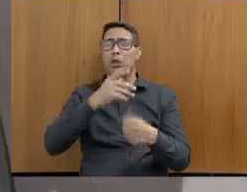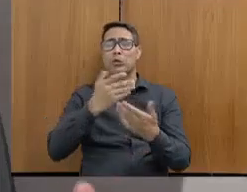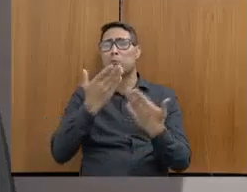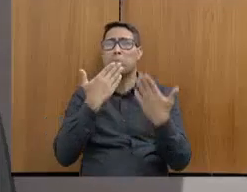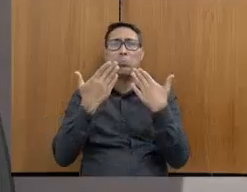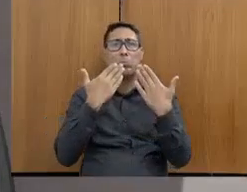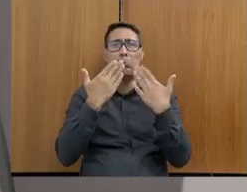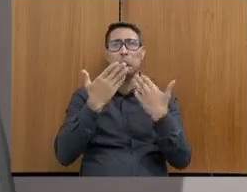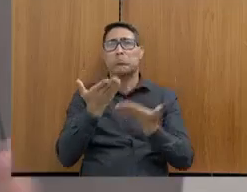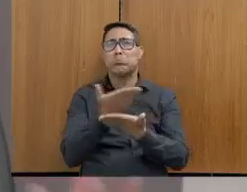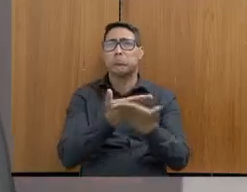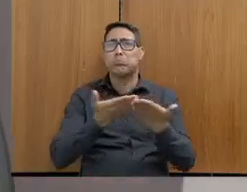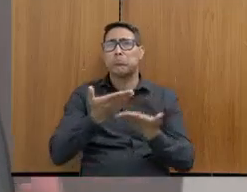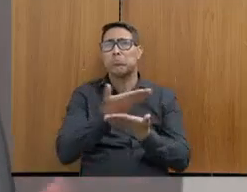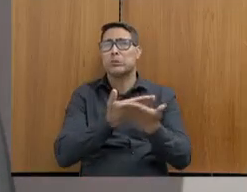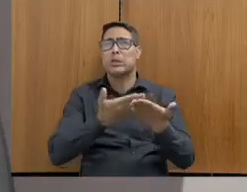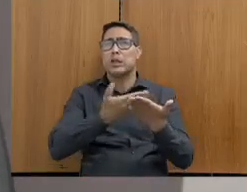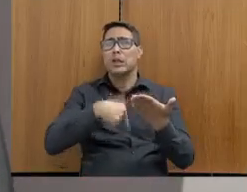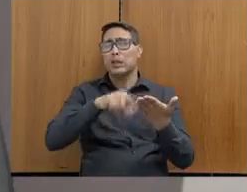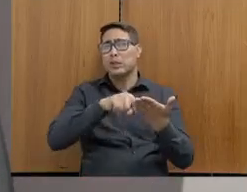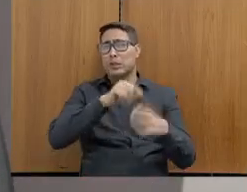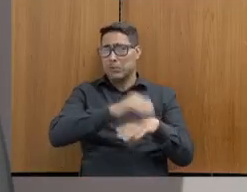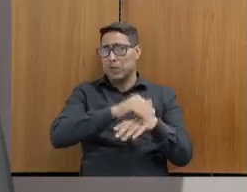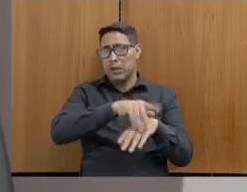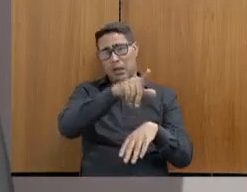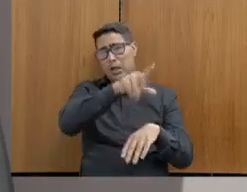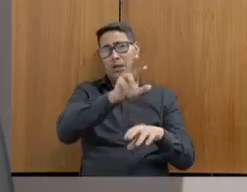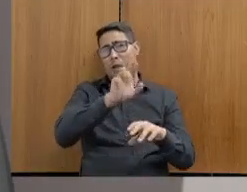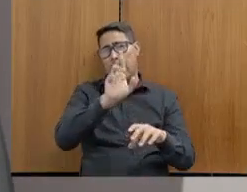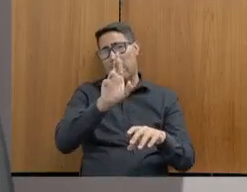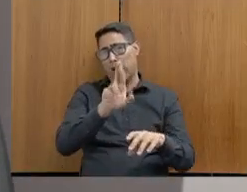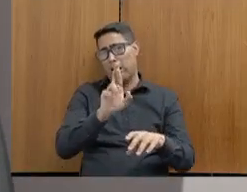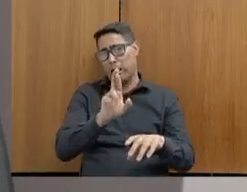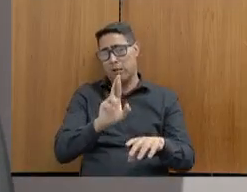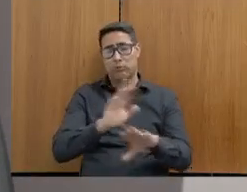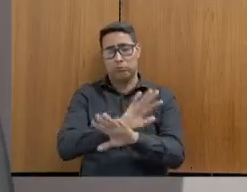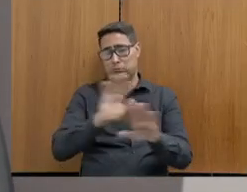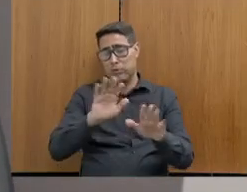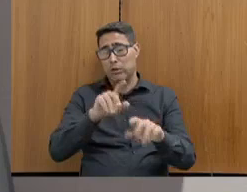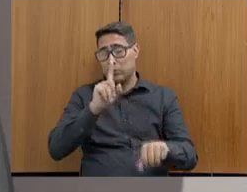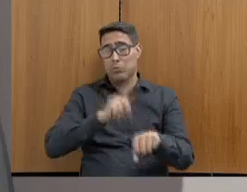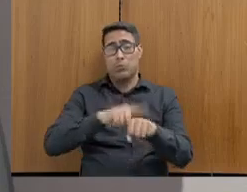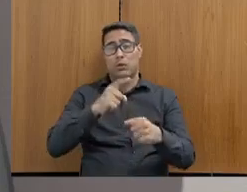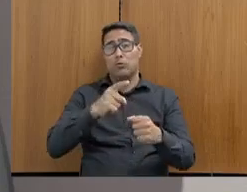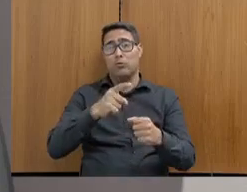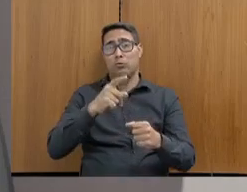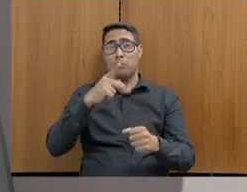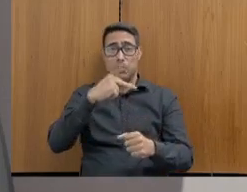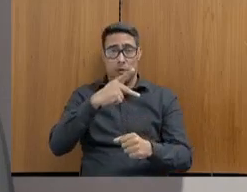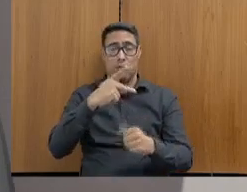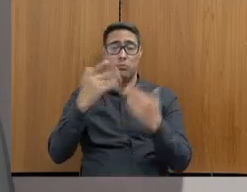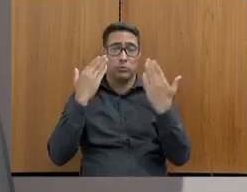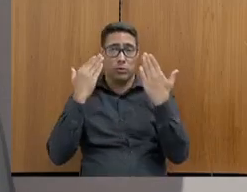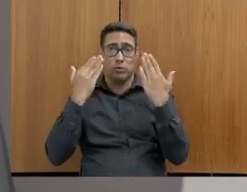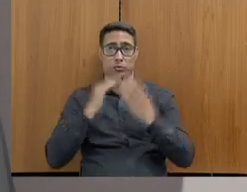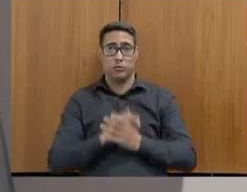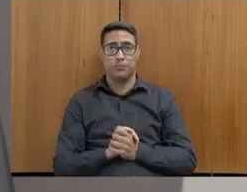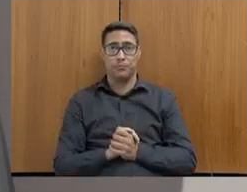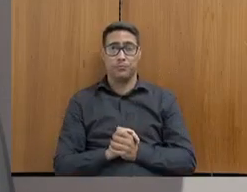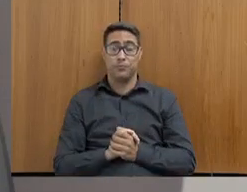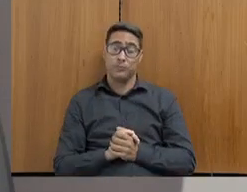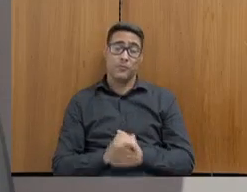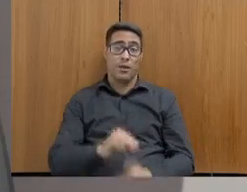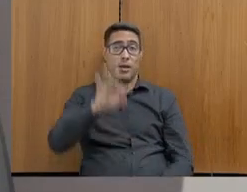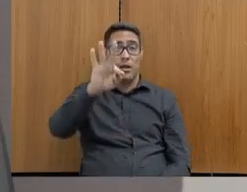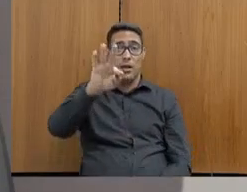para por eles foi assim né relatada é durante aquele plantão psicológico tá é a tela consulta